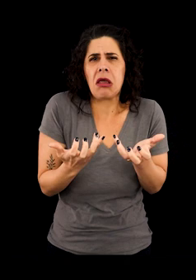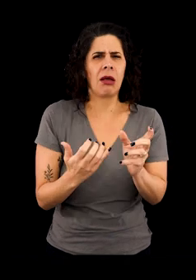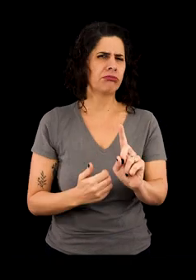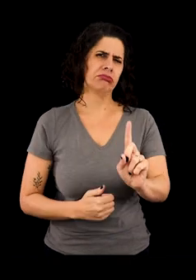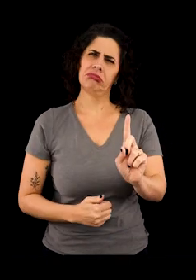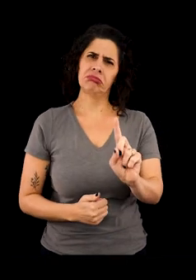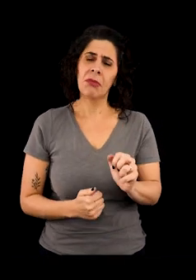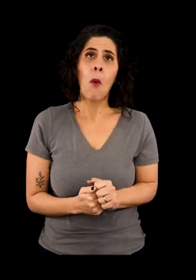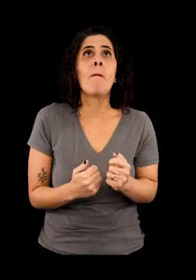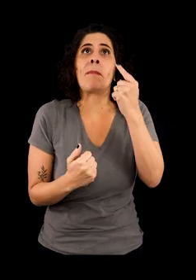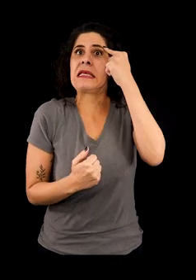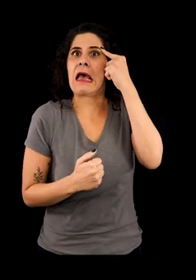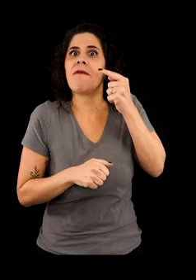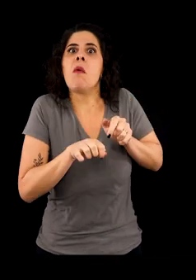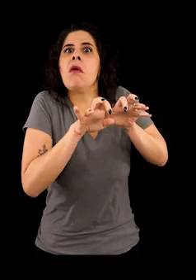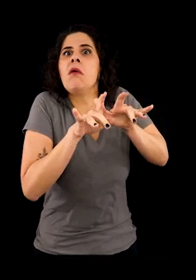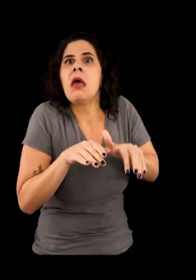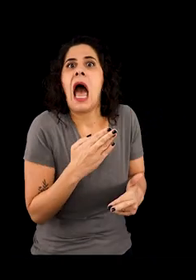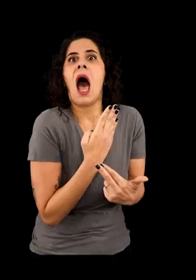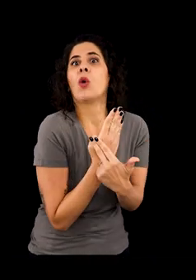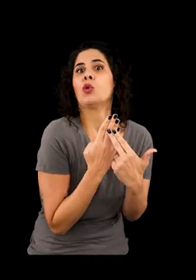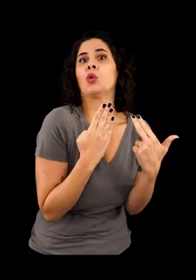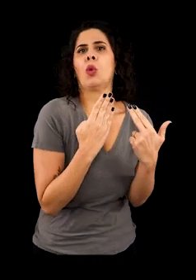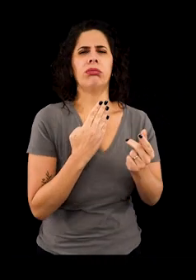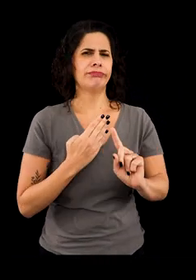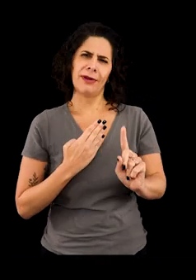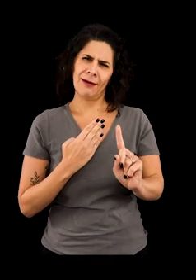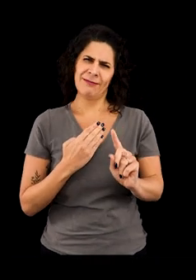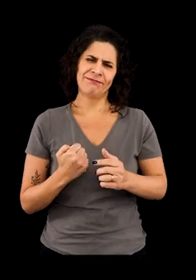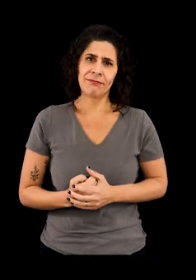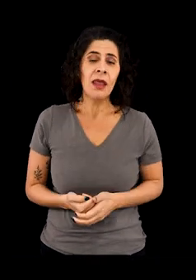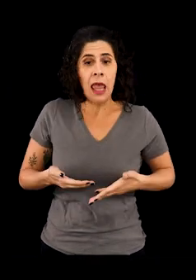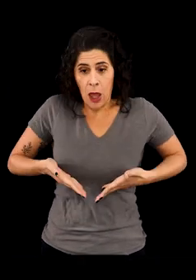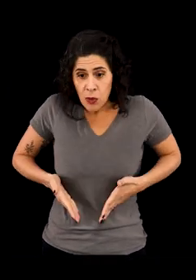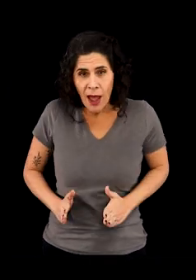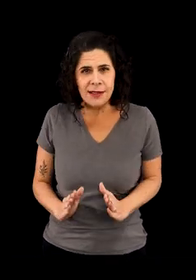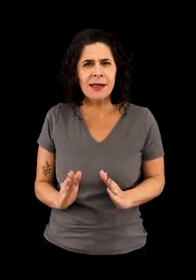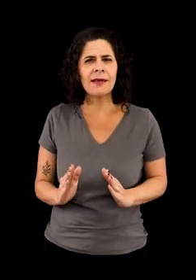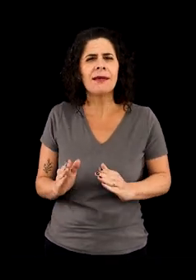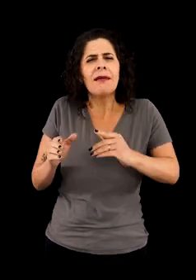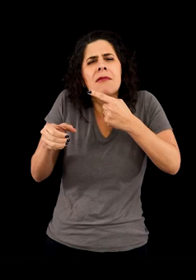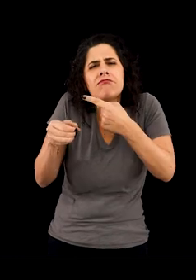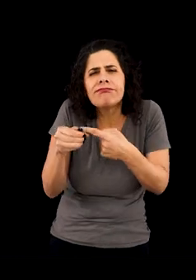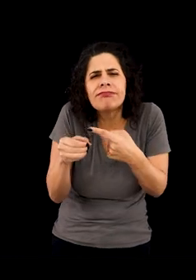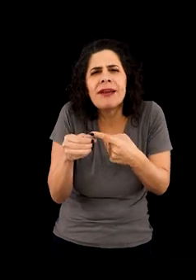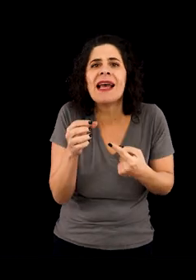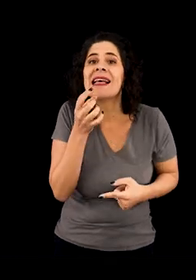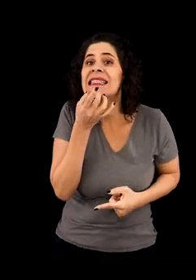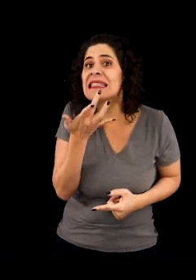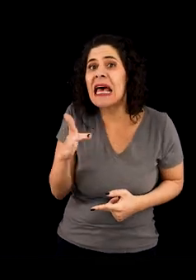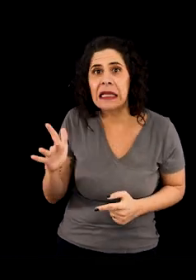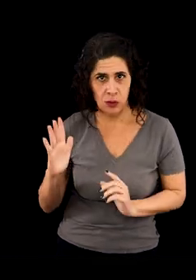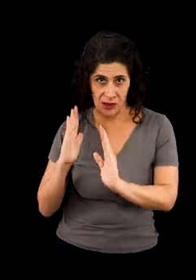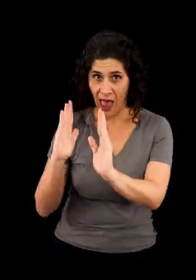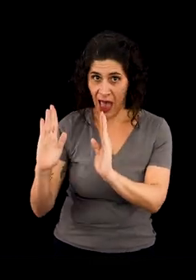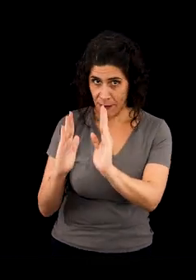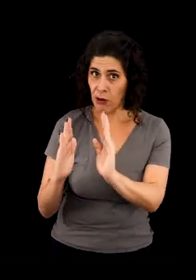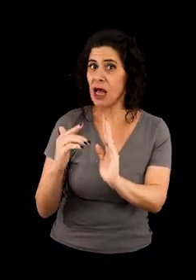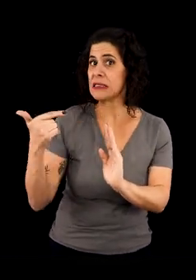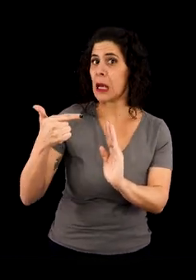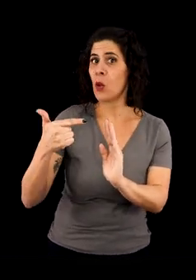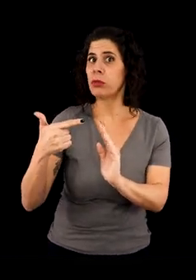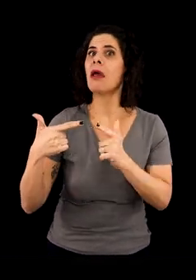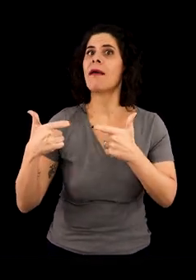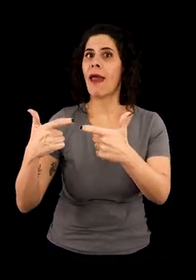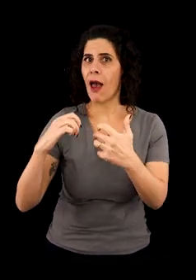pensava em necessariamente ser um escritor. Eu nasci numa cidade muito provinciana, Santos, no meio